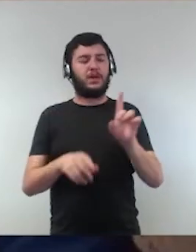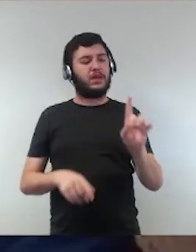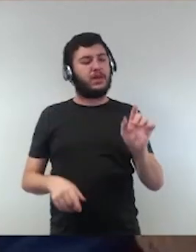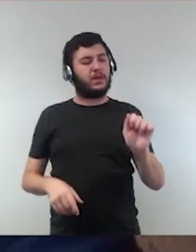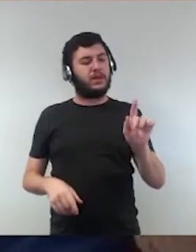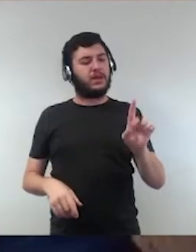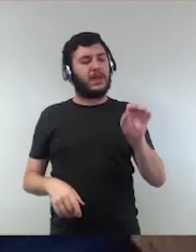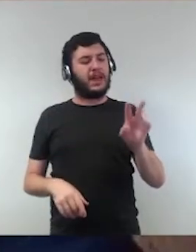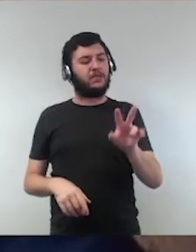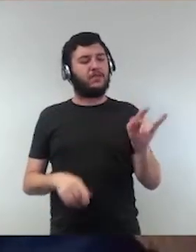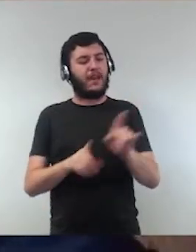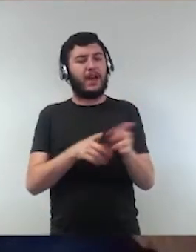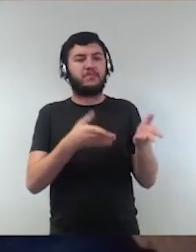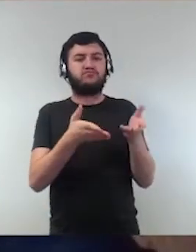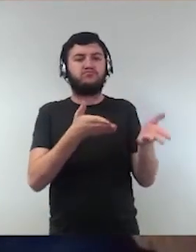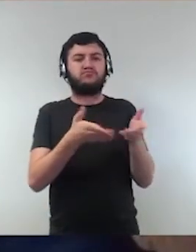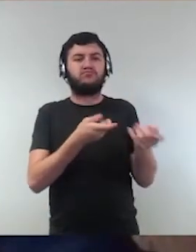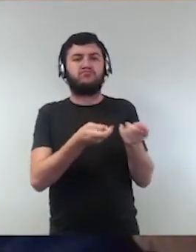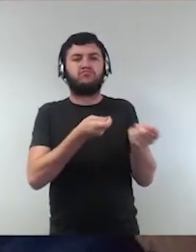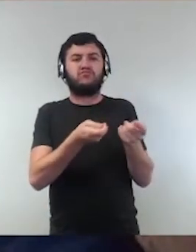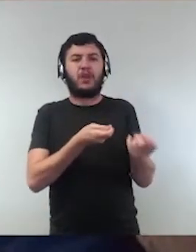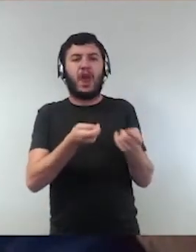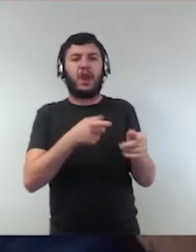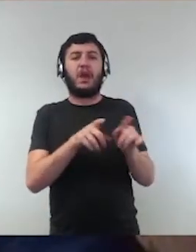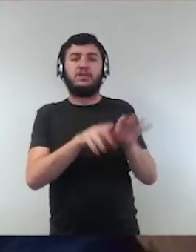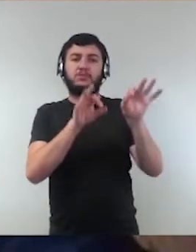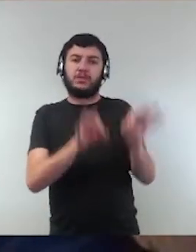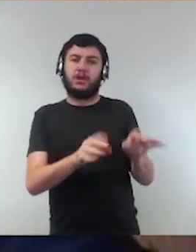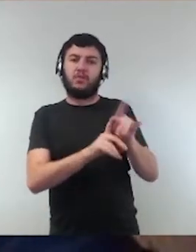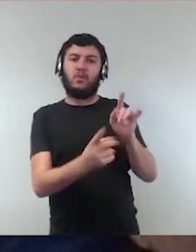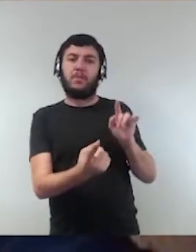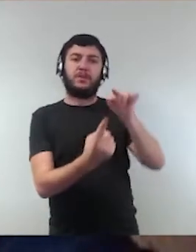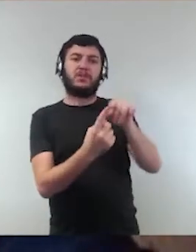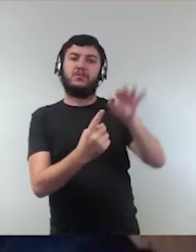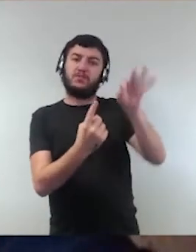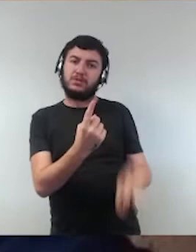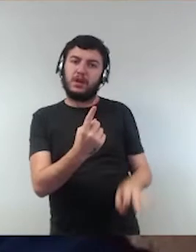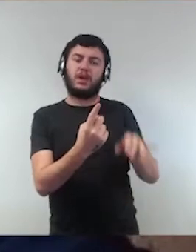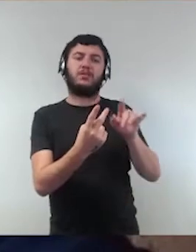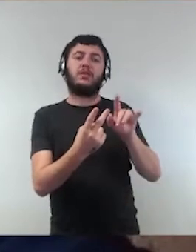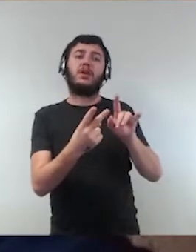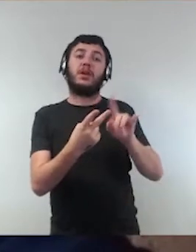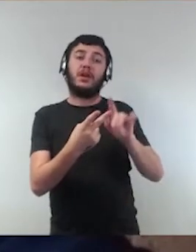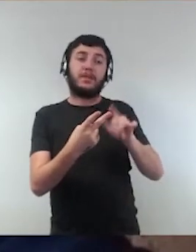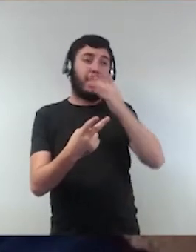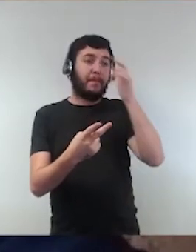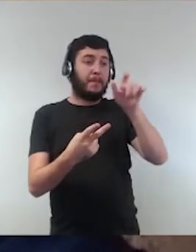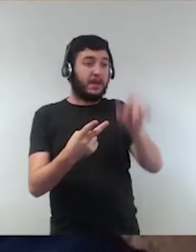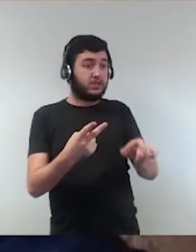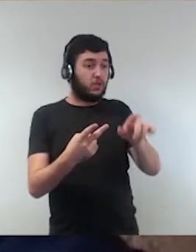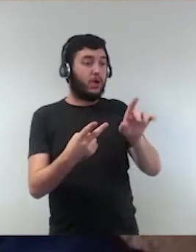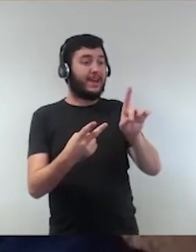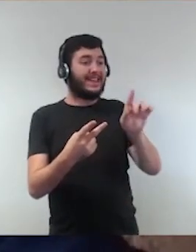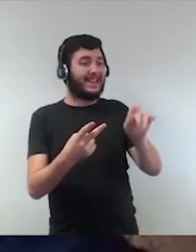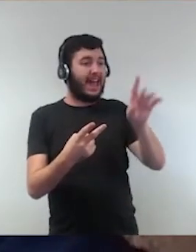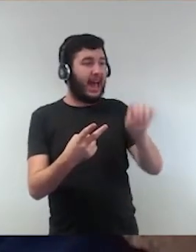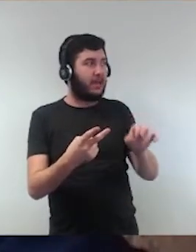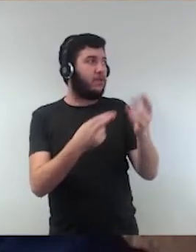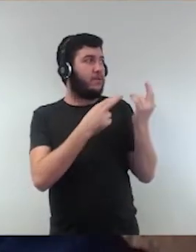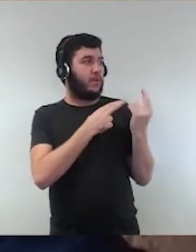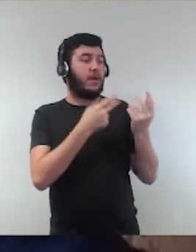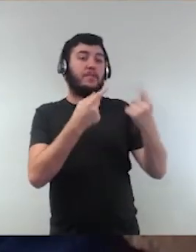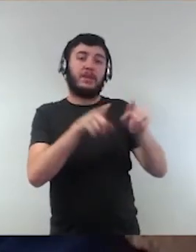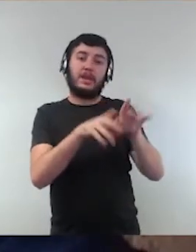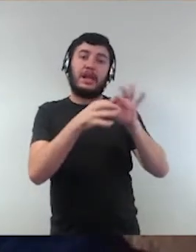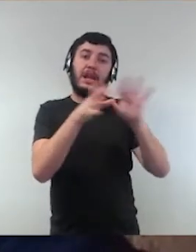um tratamento leal para fins específicos, com o consentimento do titular ou com outro fundamento legal, e que o titular